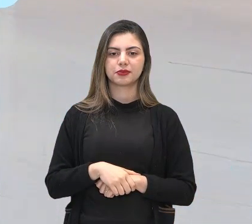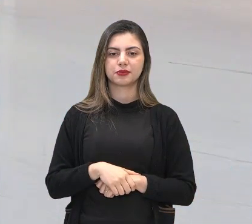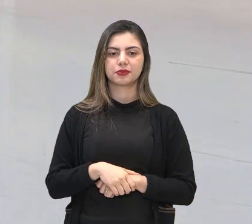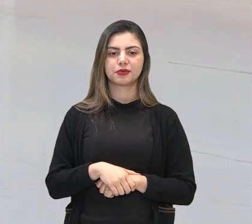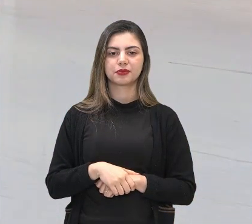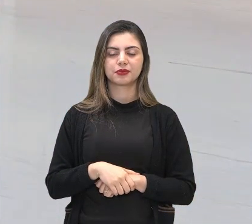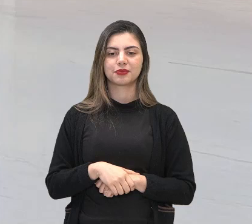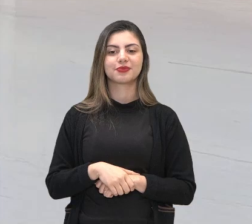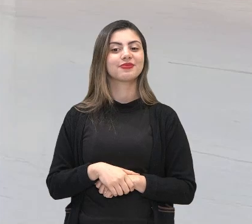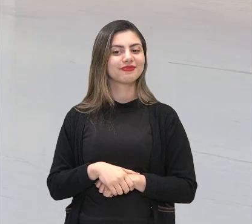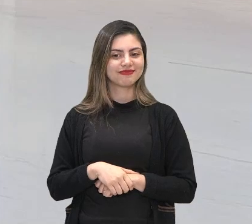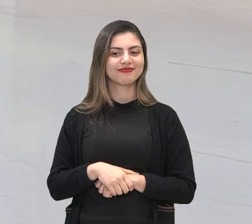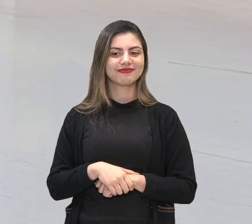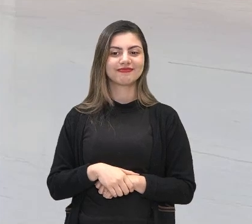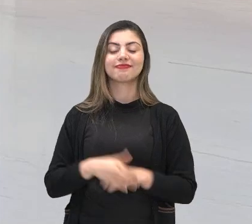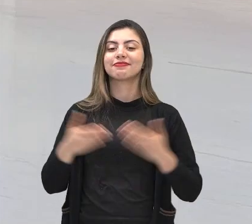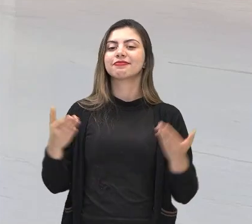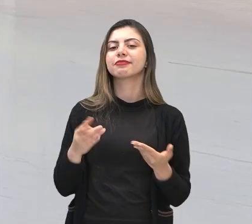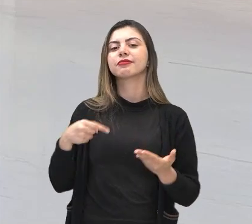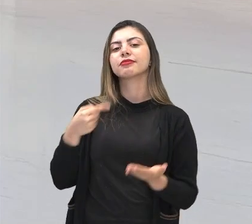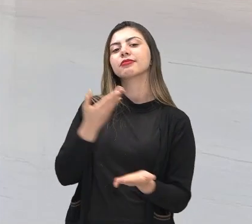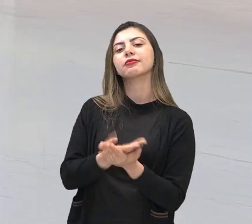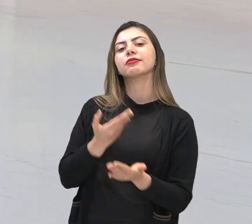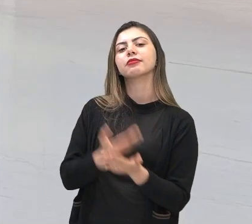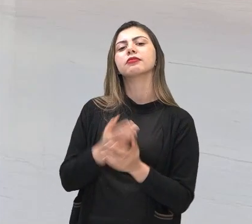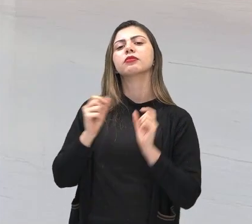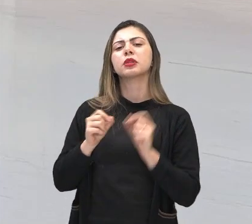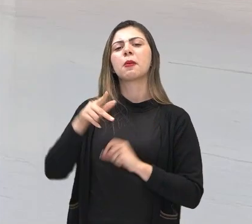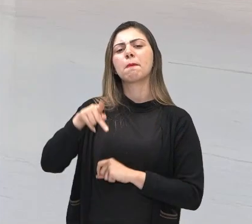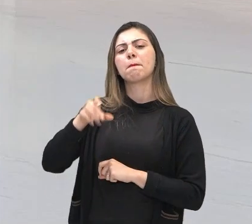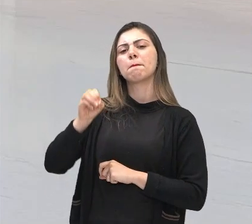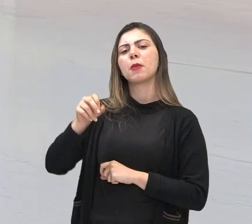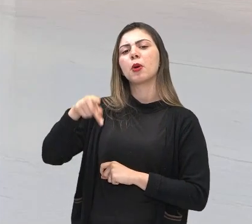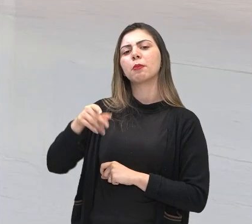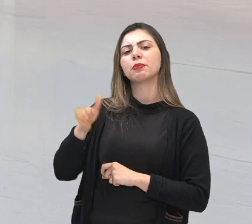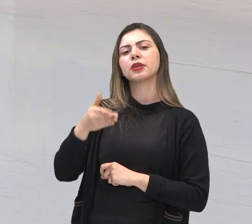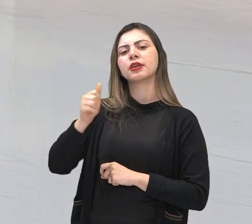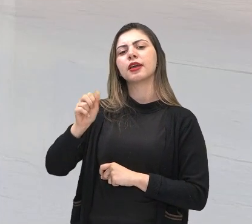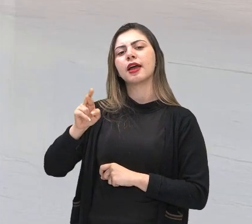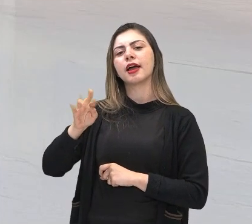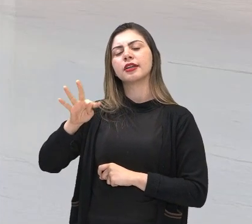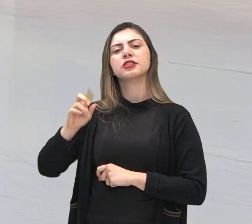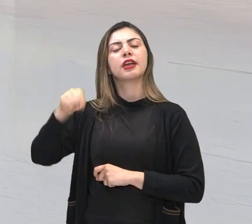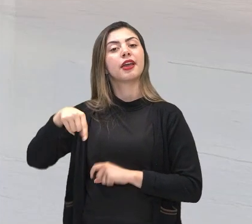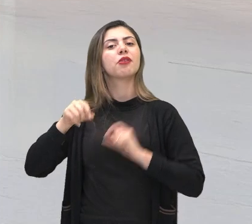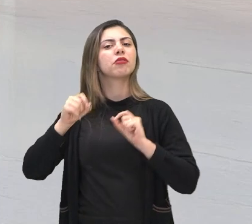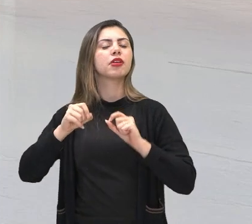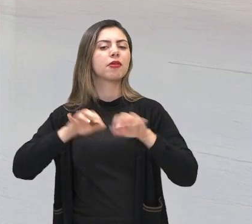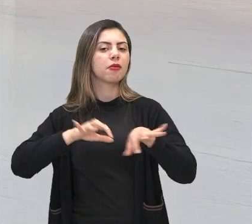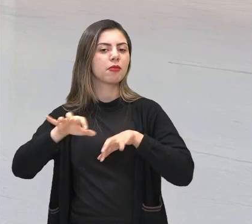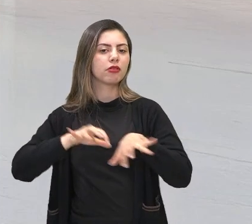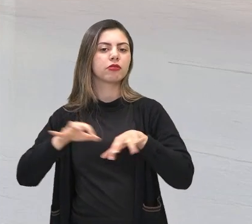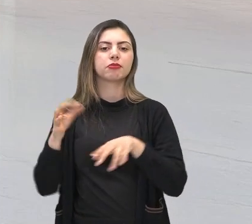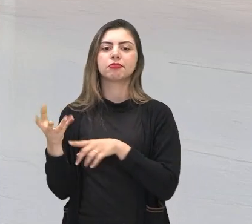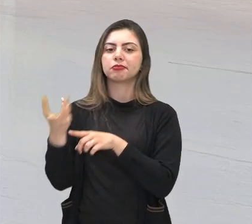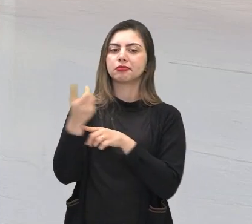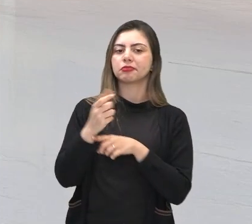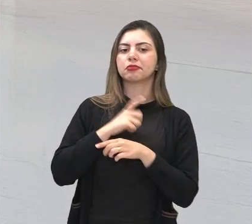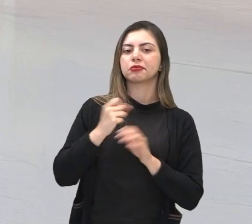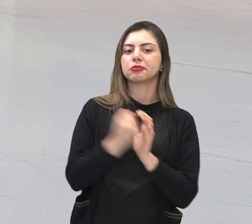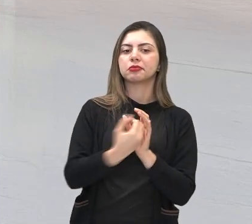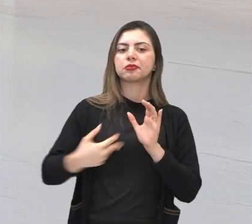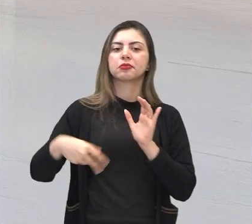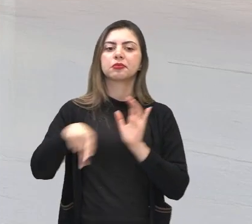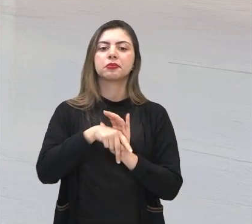diferente vamos falar da pop ar a pop ar é um movimento artístico que se caracteriza pela